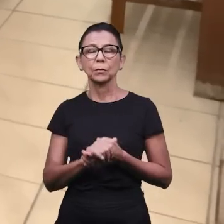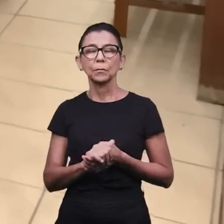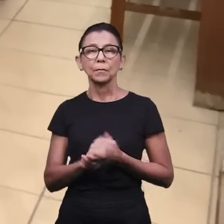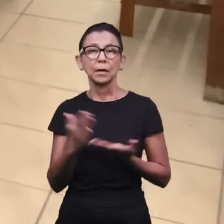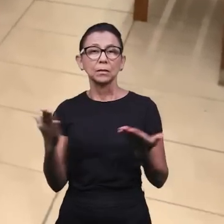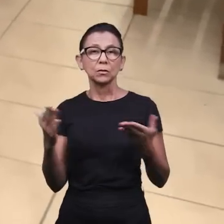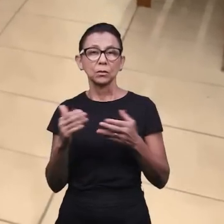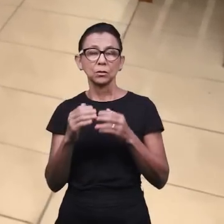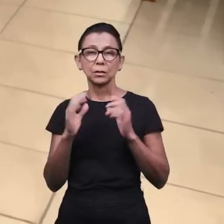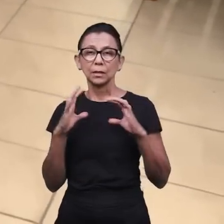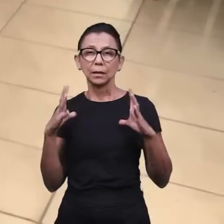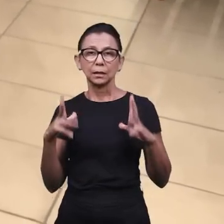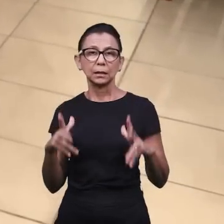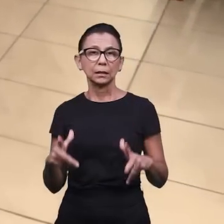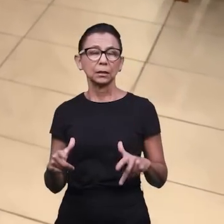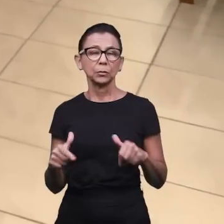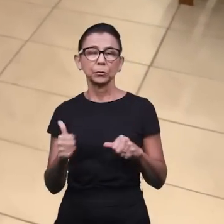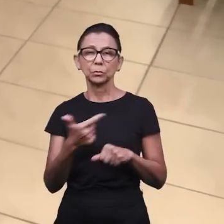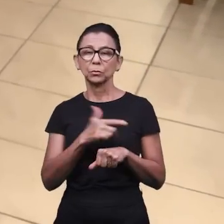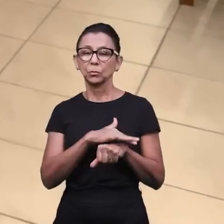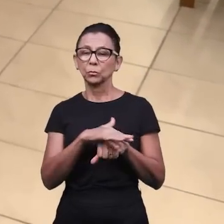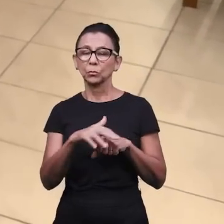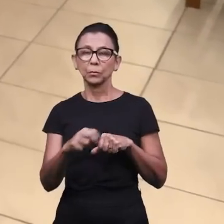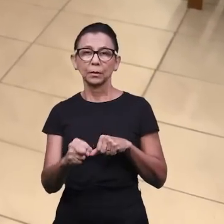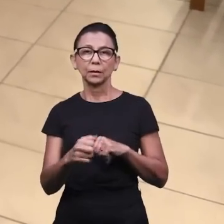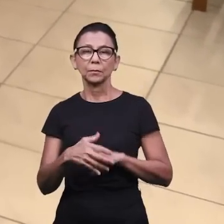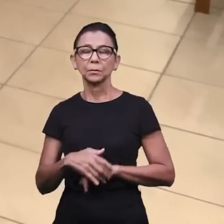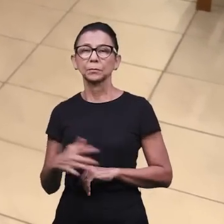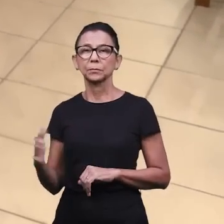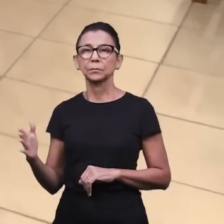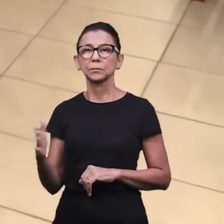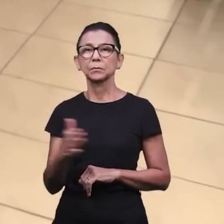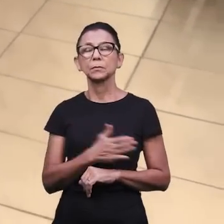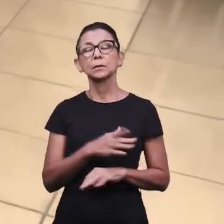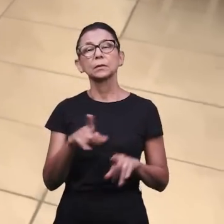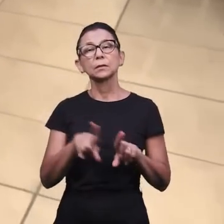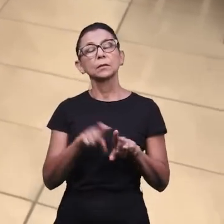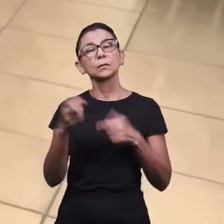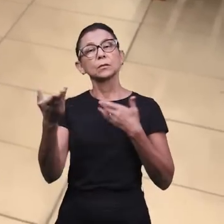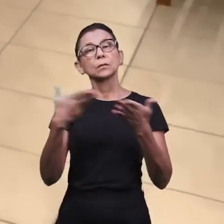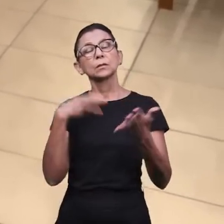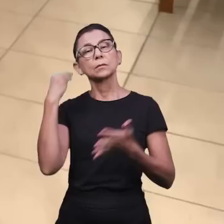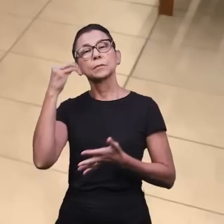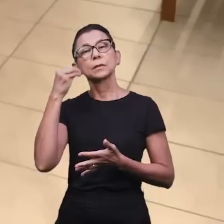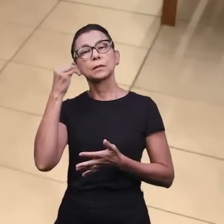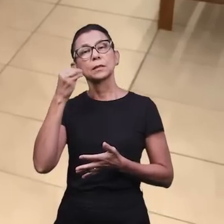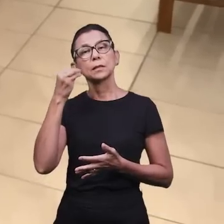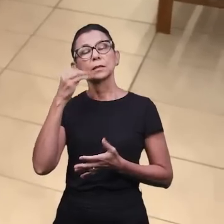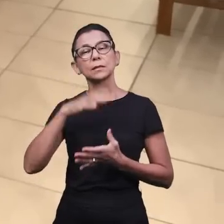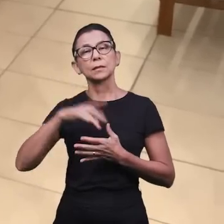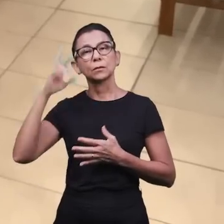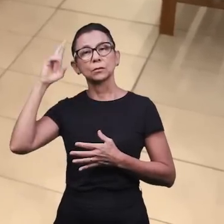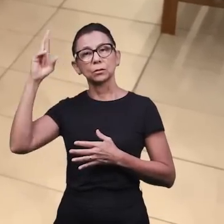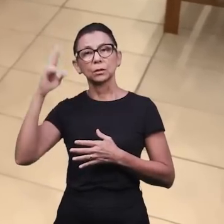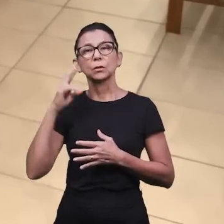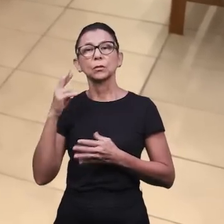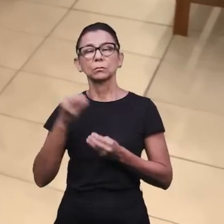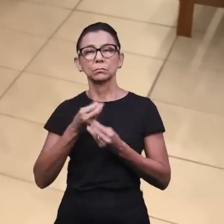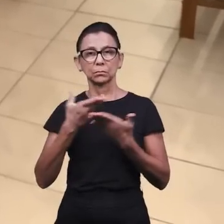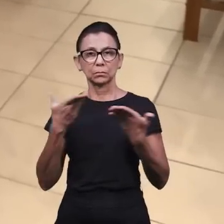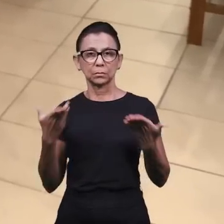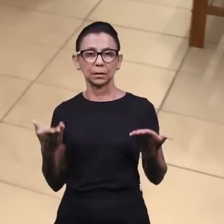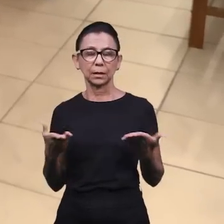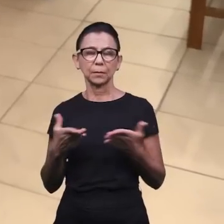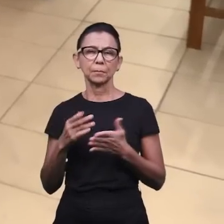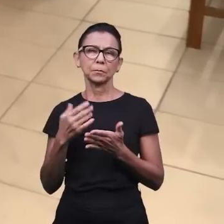aqui da Zeca Neto, e gostaria de compartilhar com os irmãos uma experiência que o Senhor Jesus nos deu como família. Era